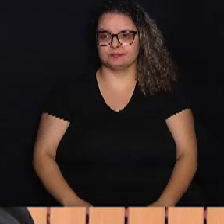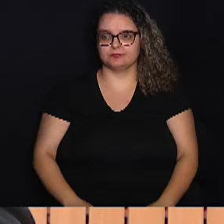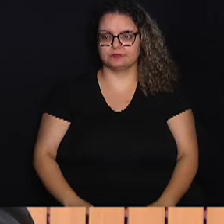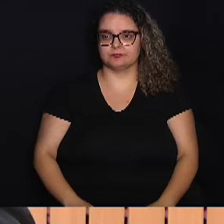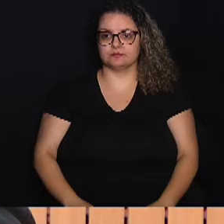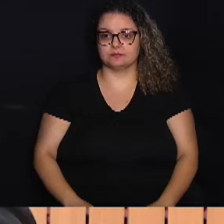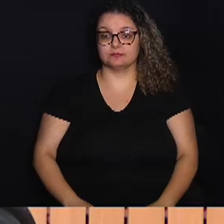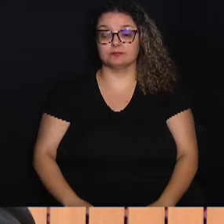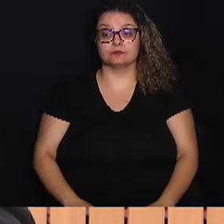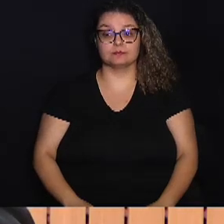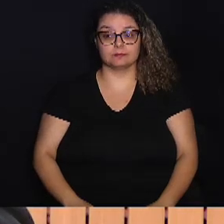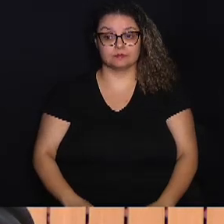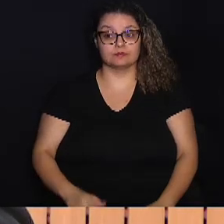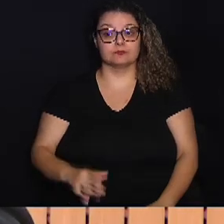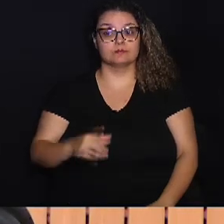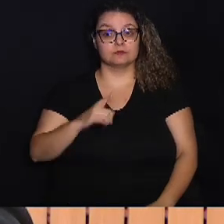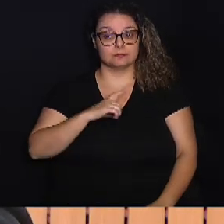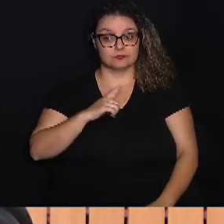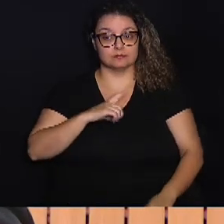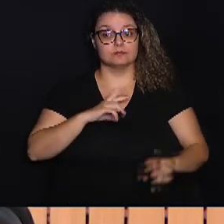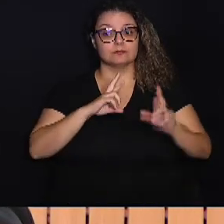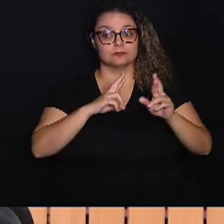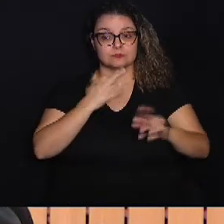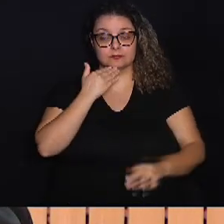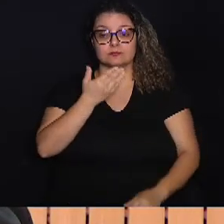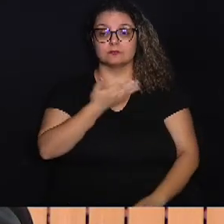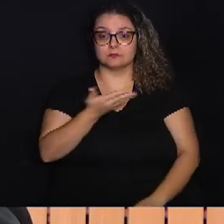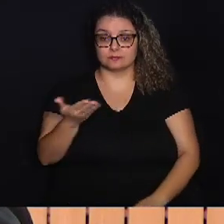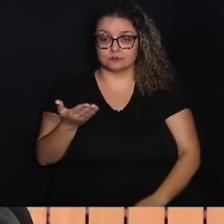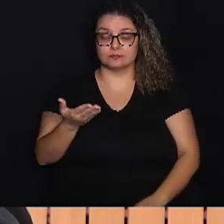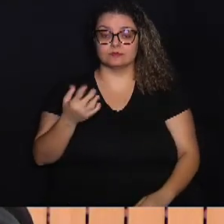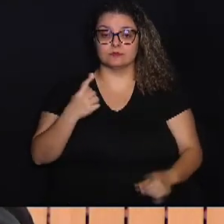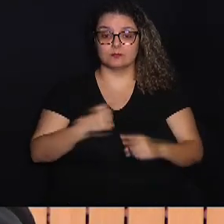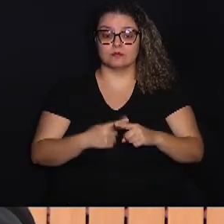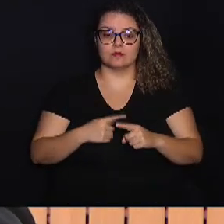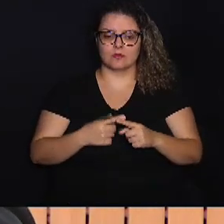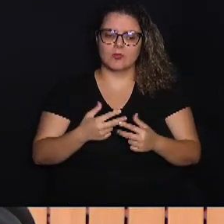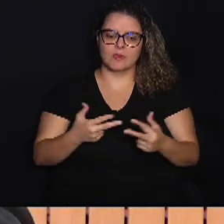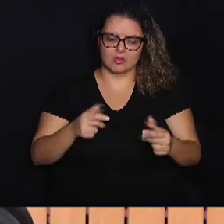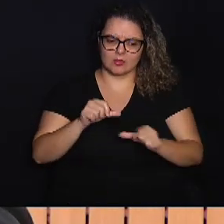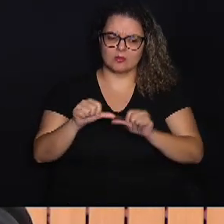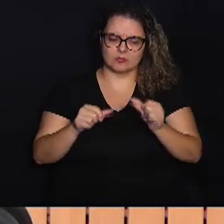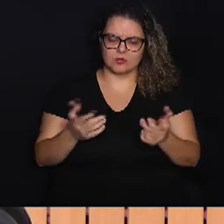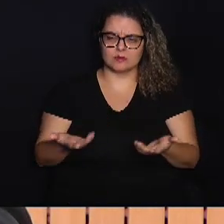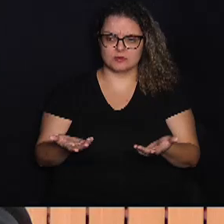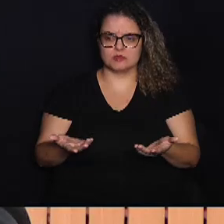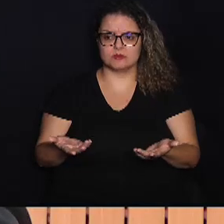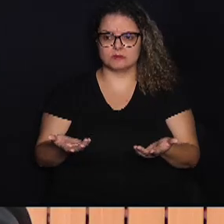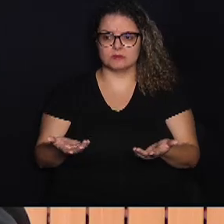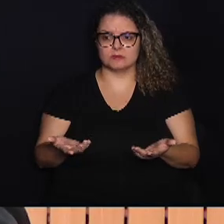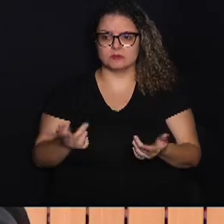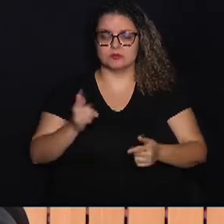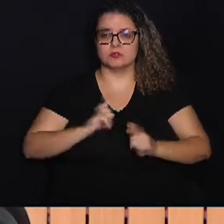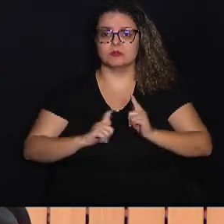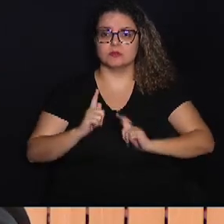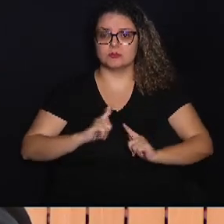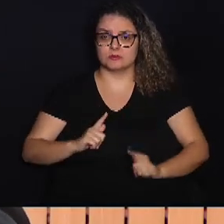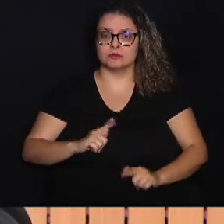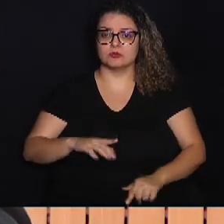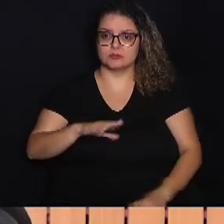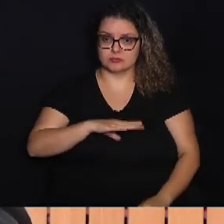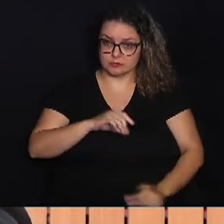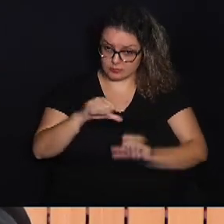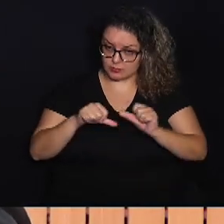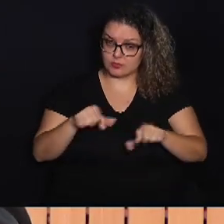tenham sim Esperança porque eh as coisas mudam e os gestores da cidade também